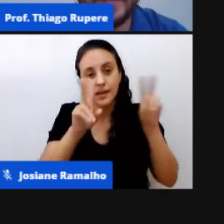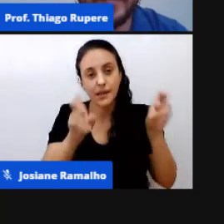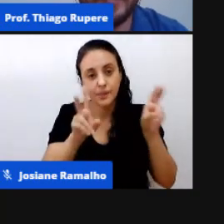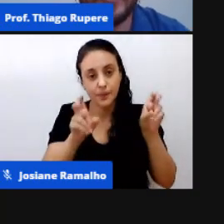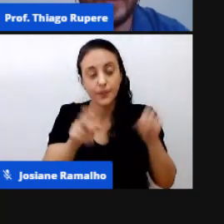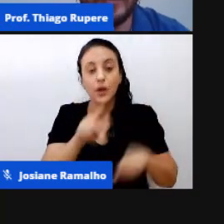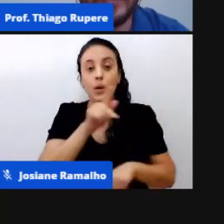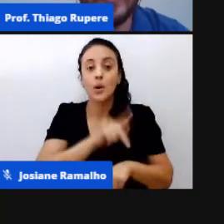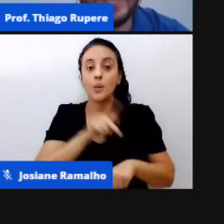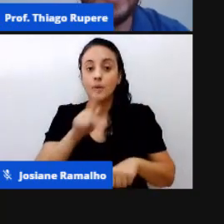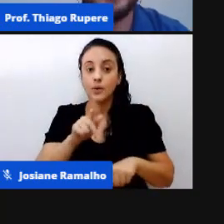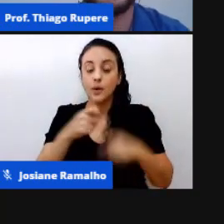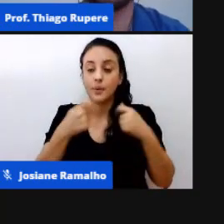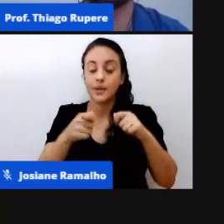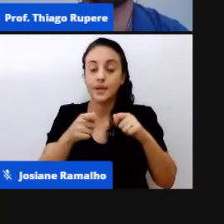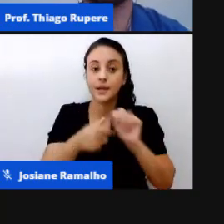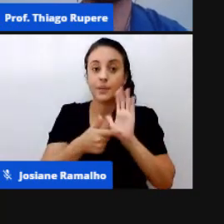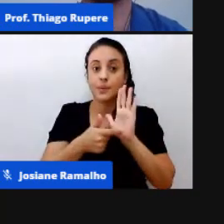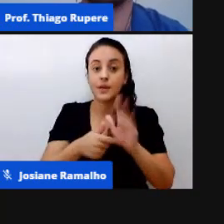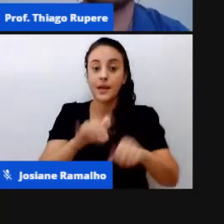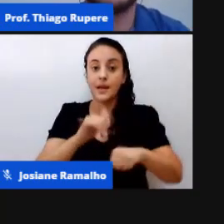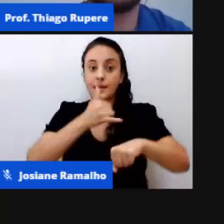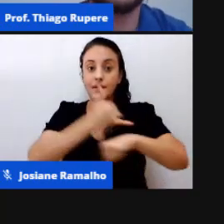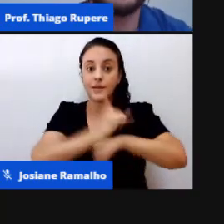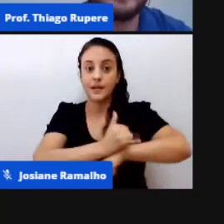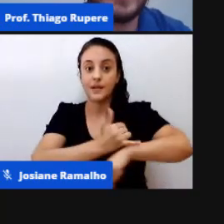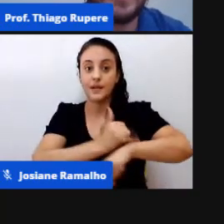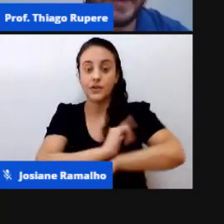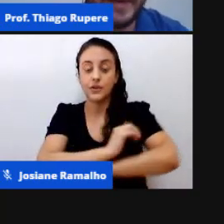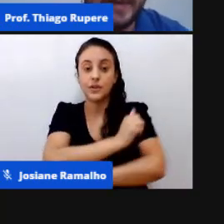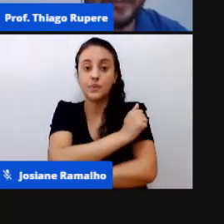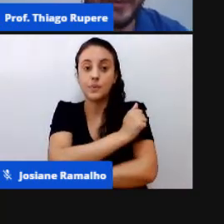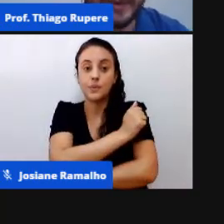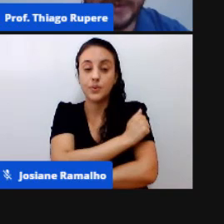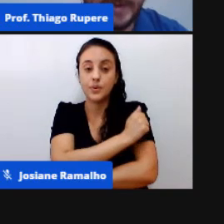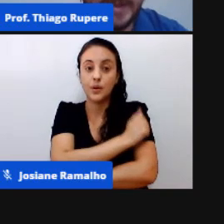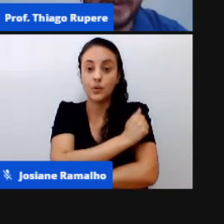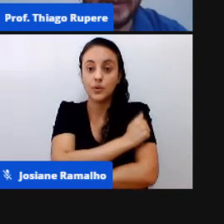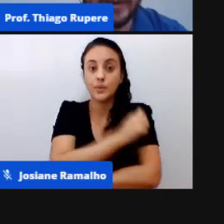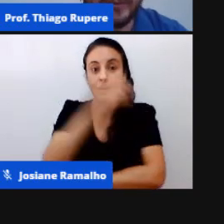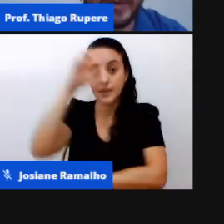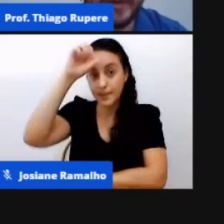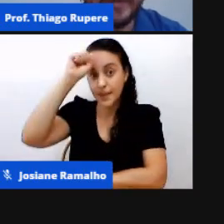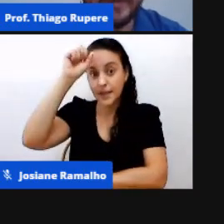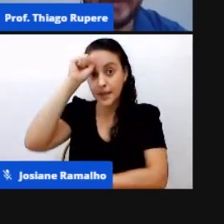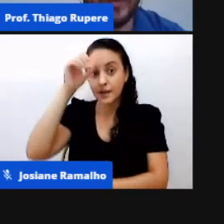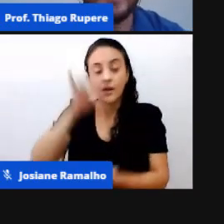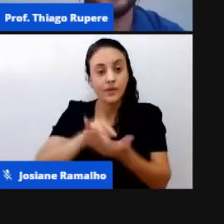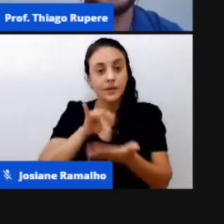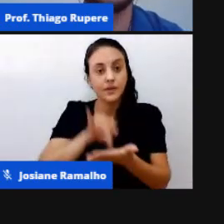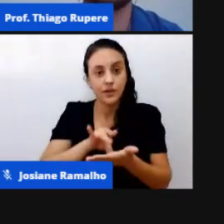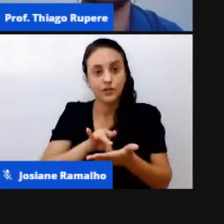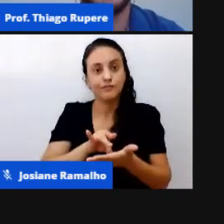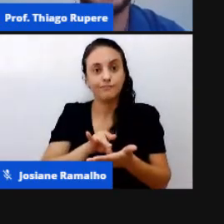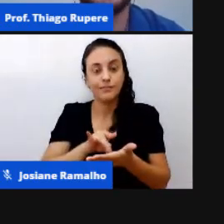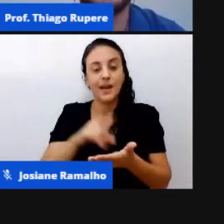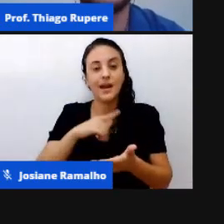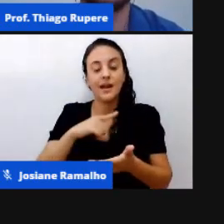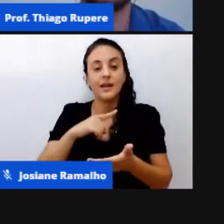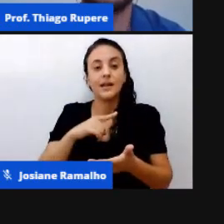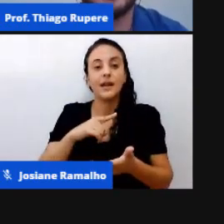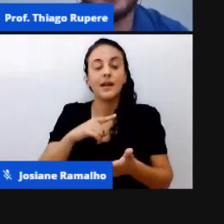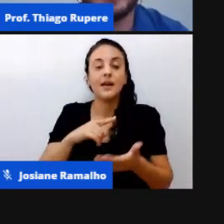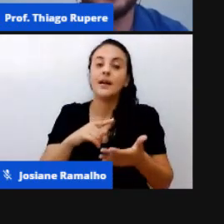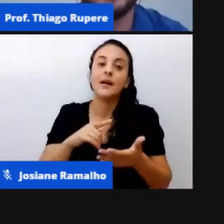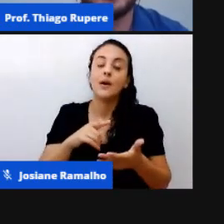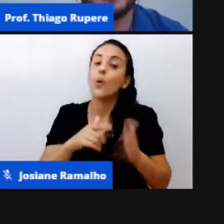trazer estratégias para os alunos para aprender isso de forma efetiva e eficaz. Por quê? O que eu estou querendo dizer? O conhecimento está dado, ele